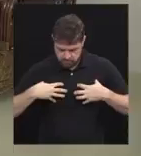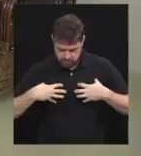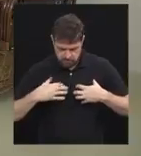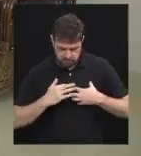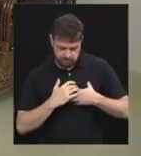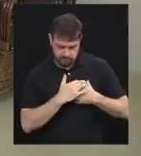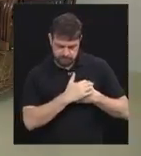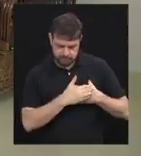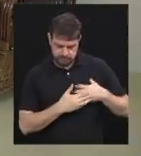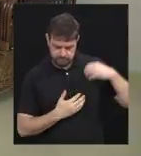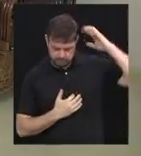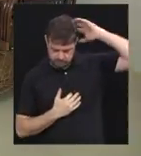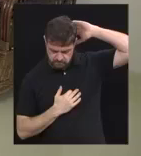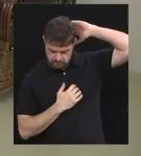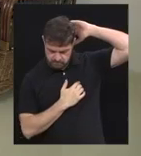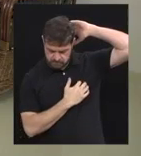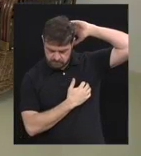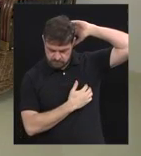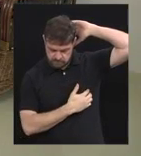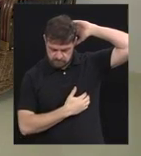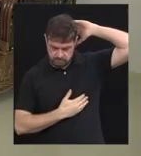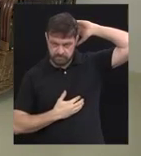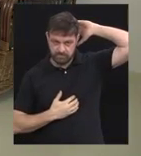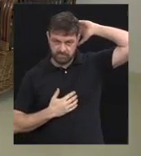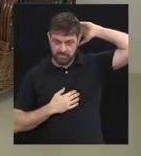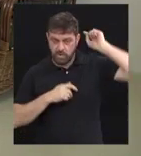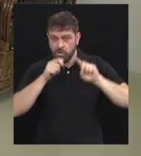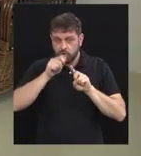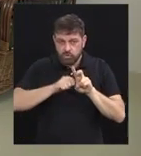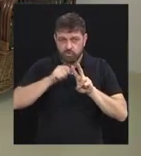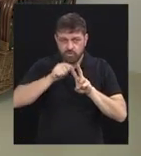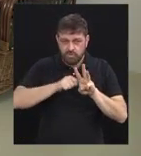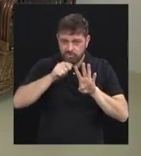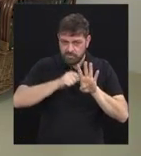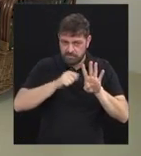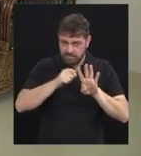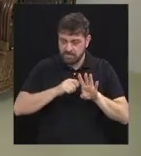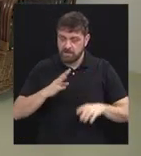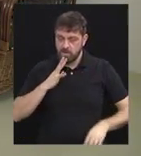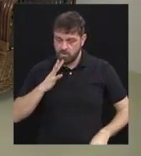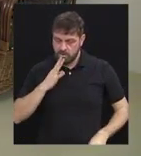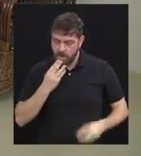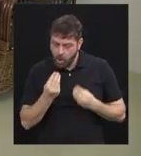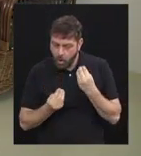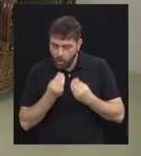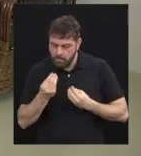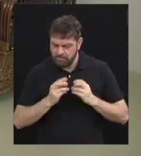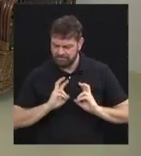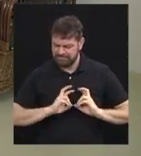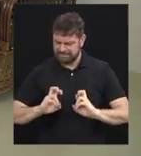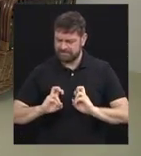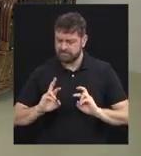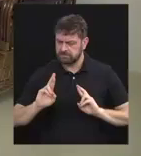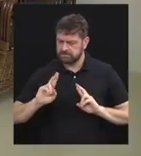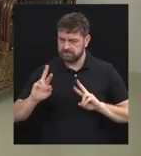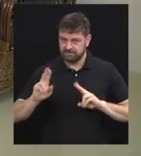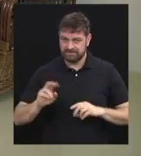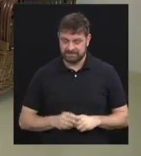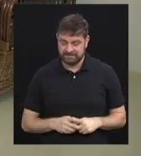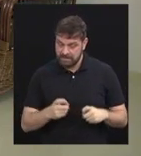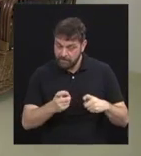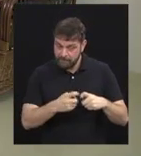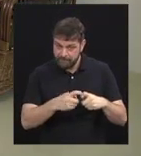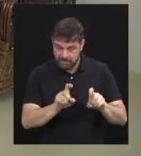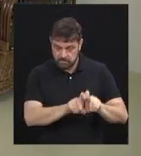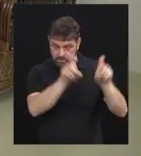mama, devem fazer um autoexame mensal, conhecendo a sua mama. Qualquer alteração, procurar